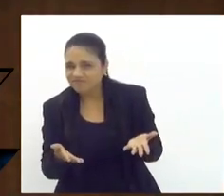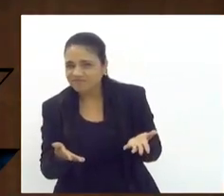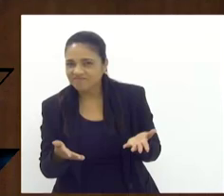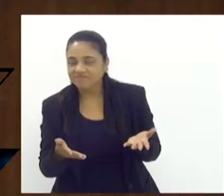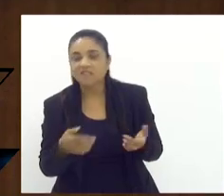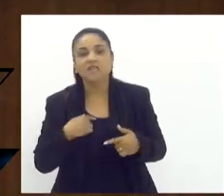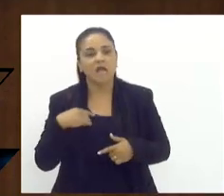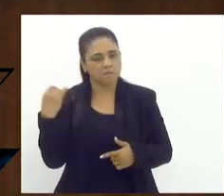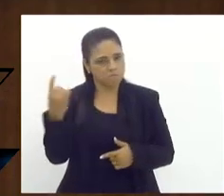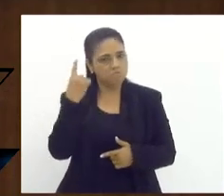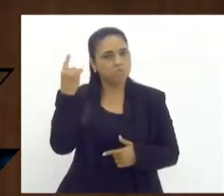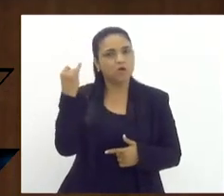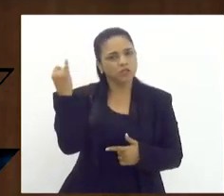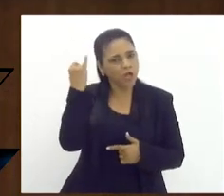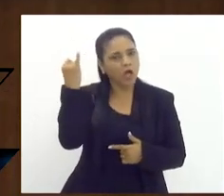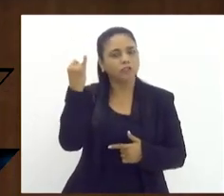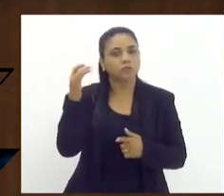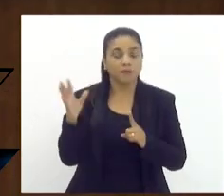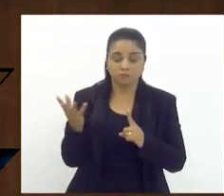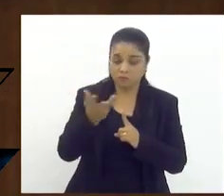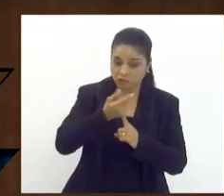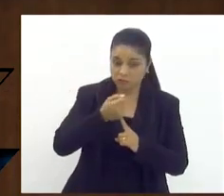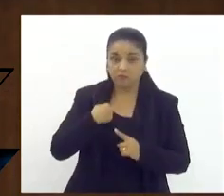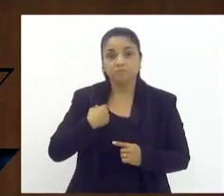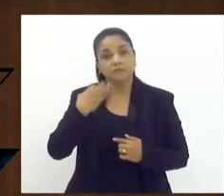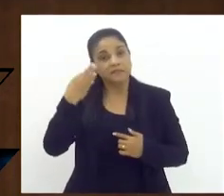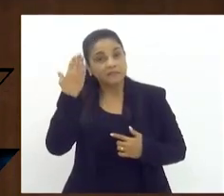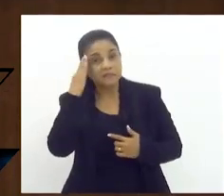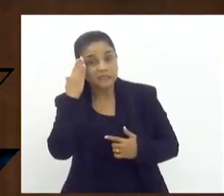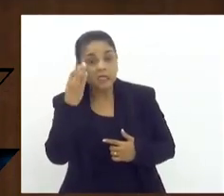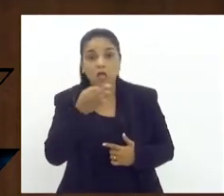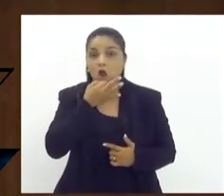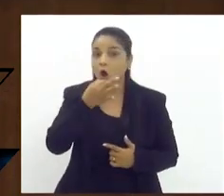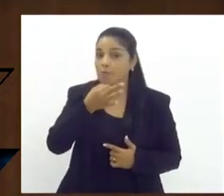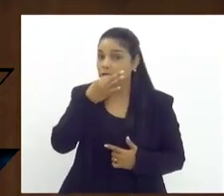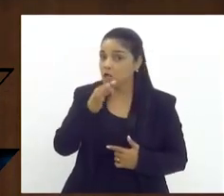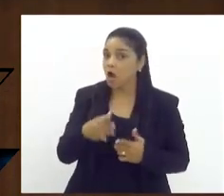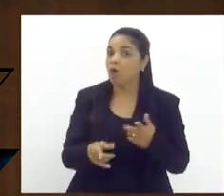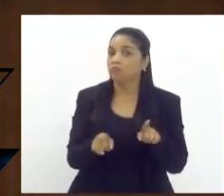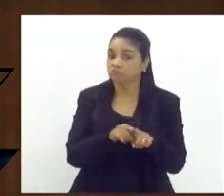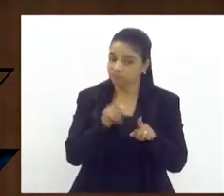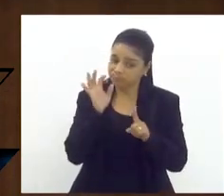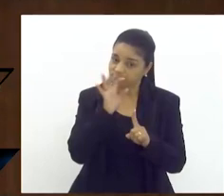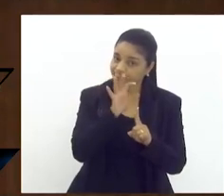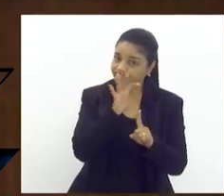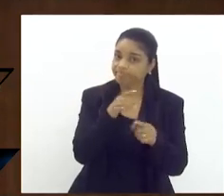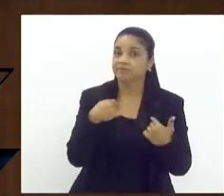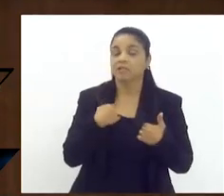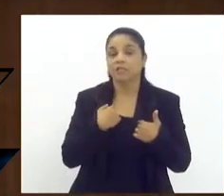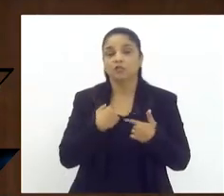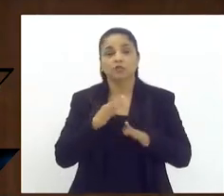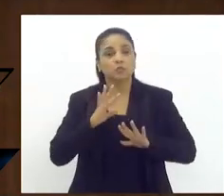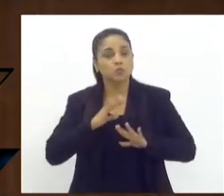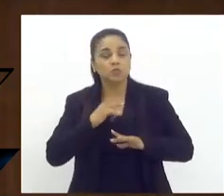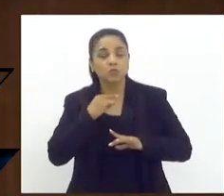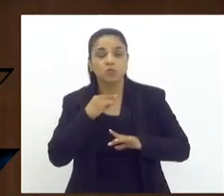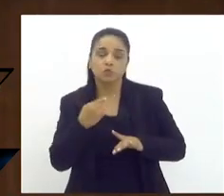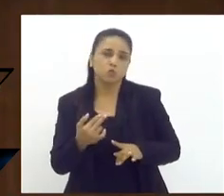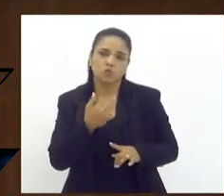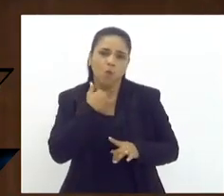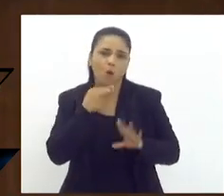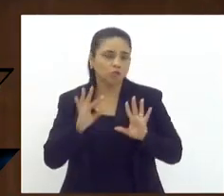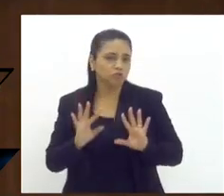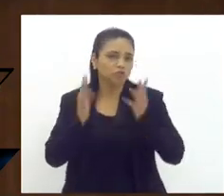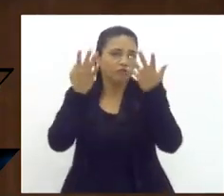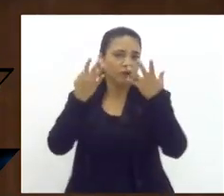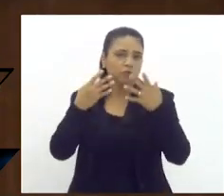artistas tem que entender que eles são formadores de opiniões ele não pode ir para os eventos deles e cantar música de